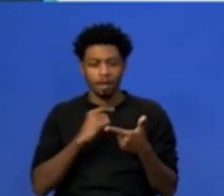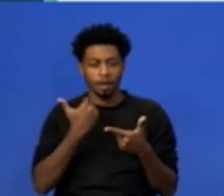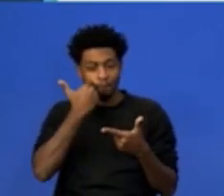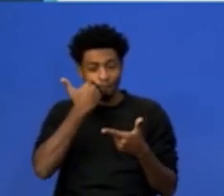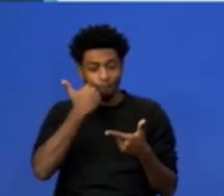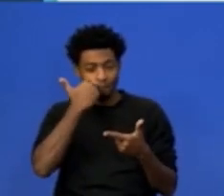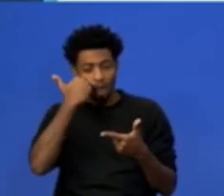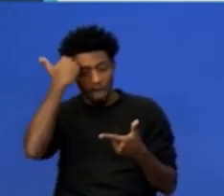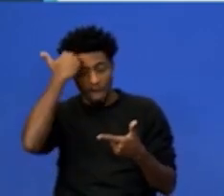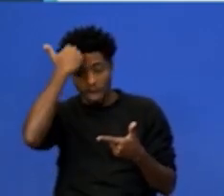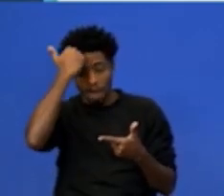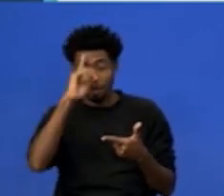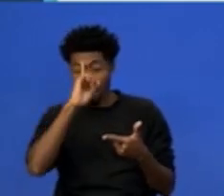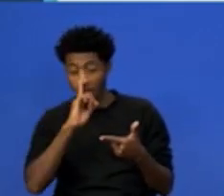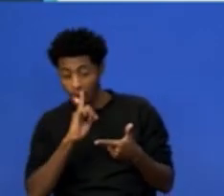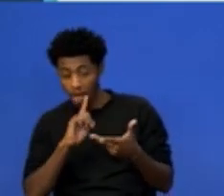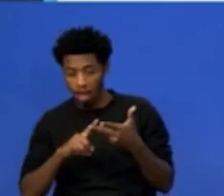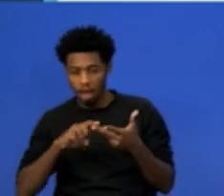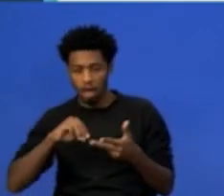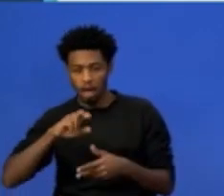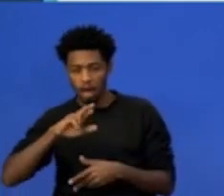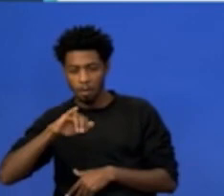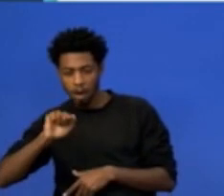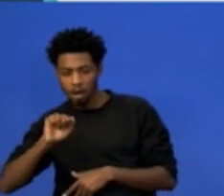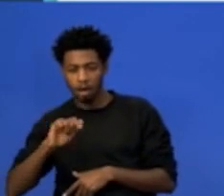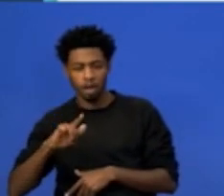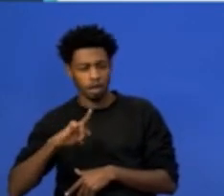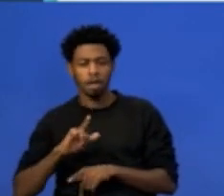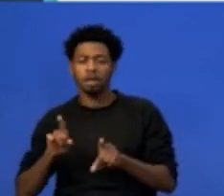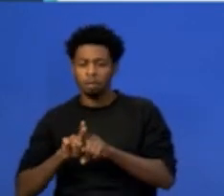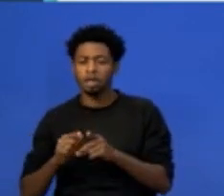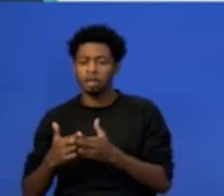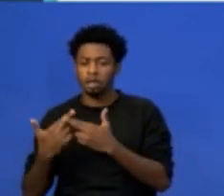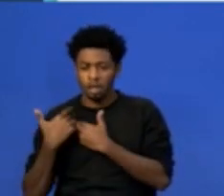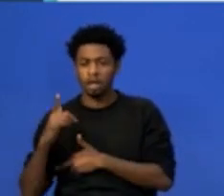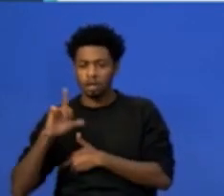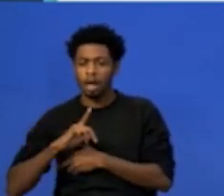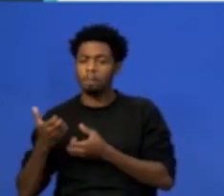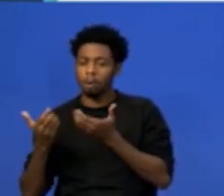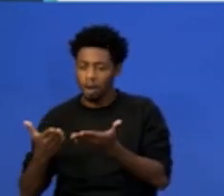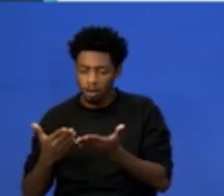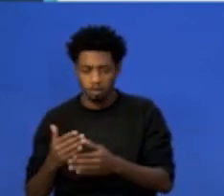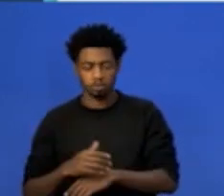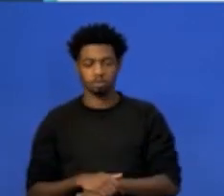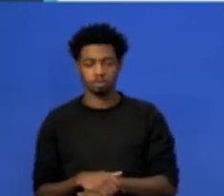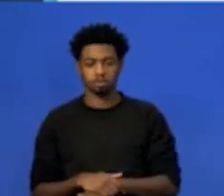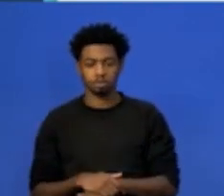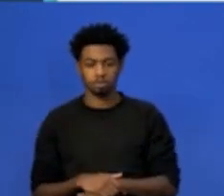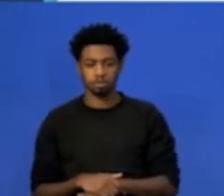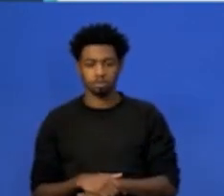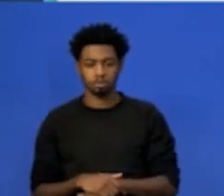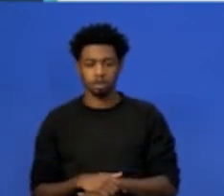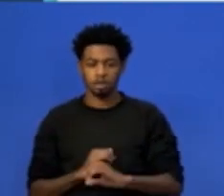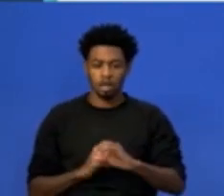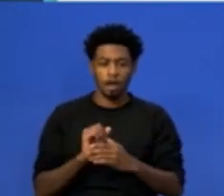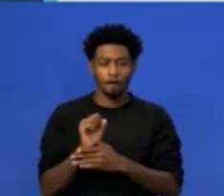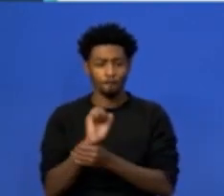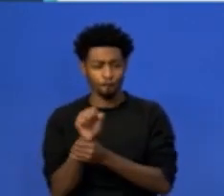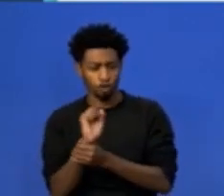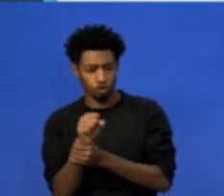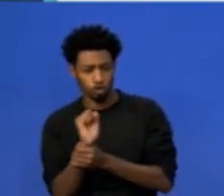e malária, cobertura obrigatória nos limites do plano contratado. Alternativa C,